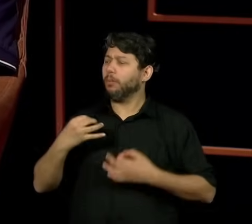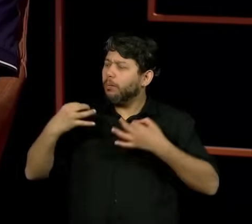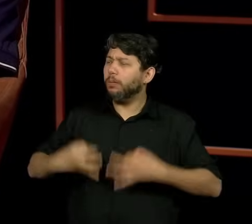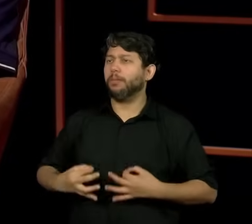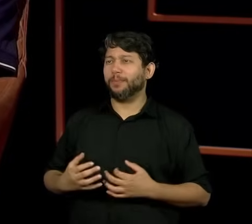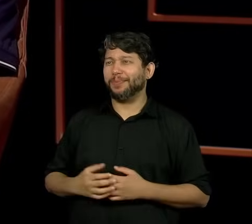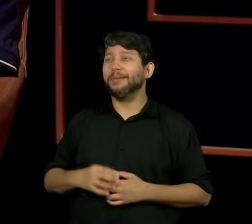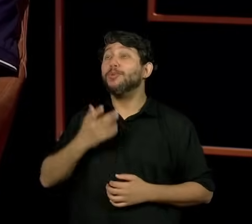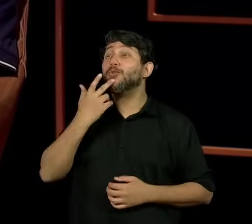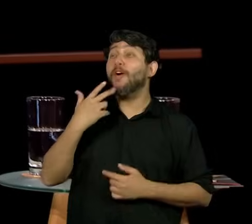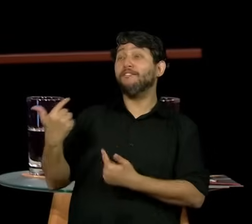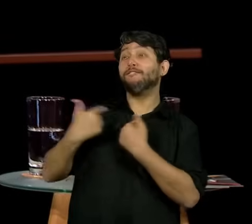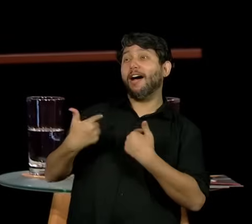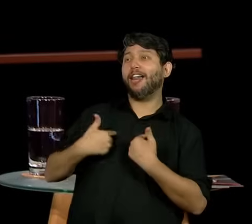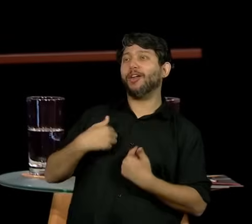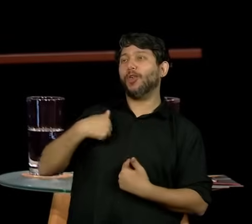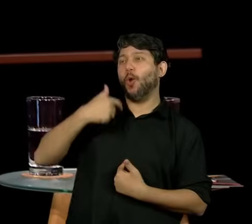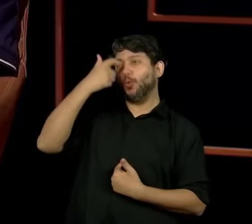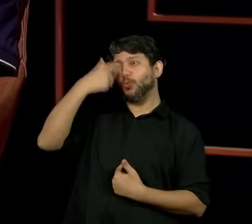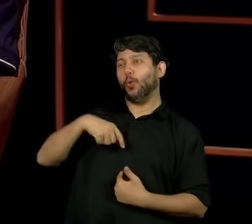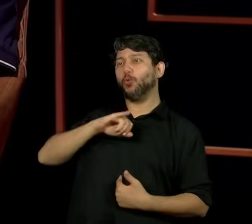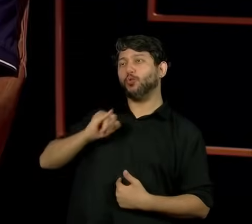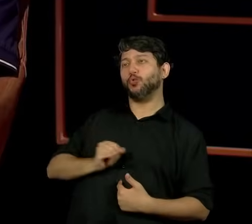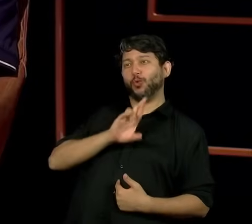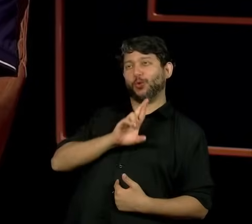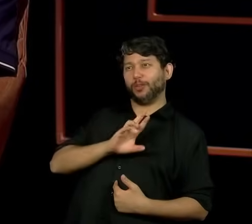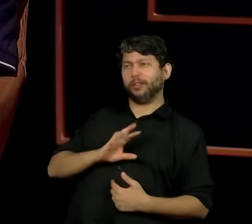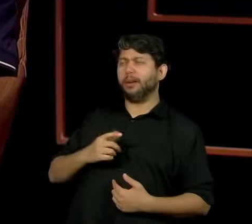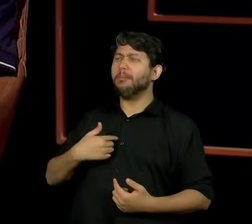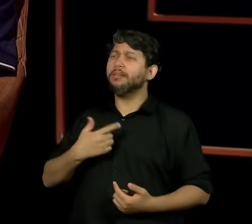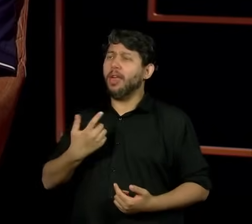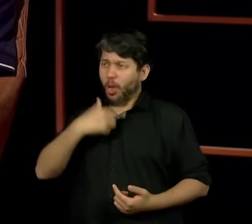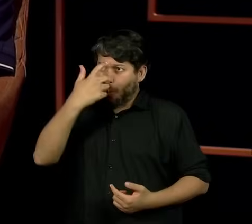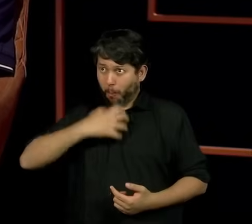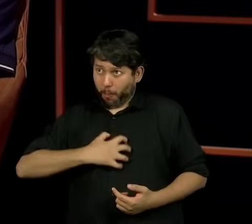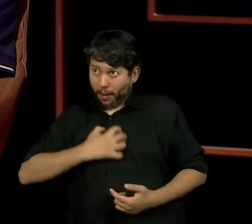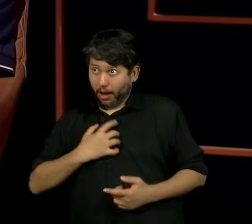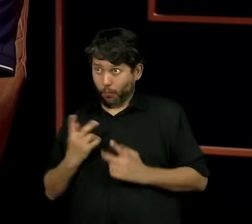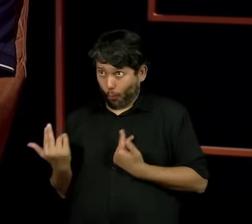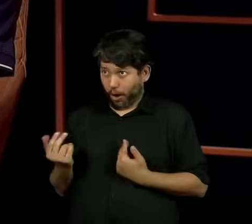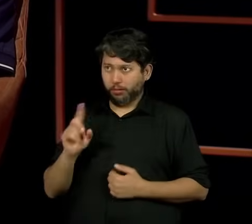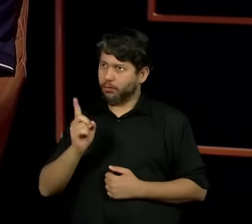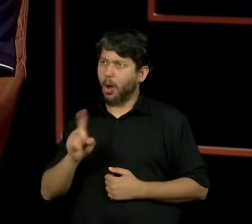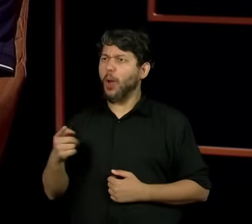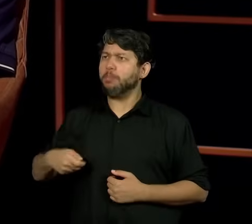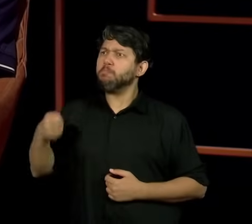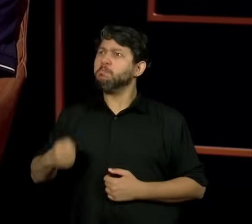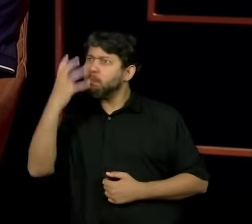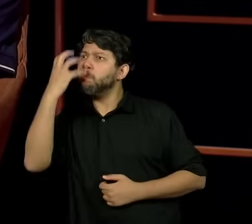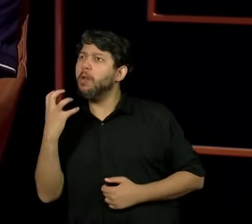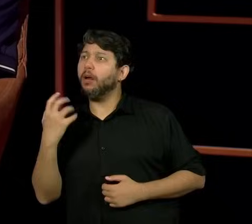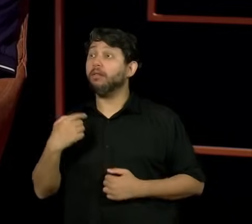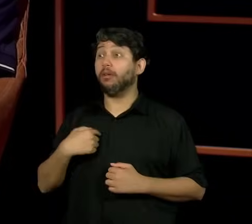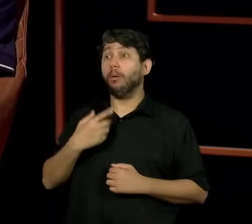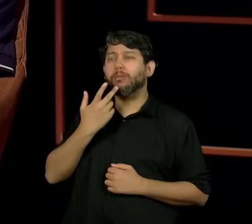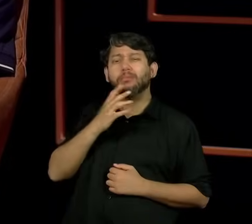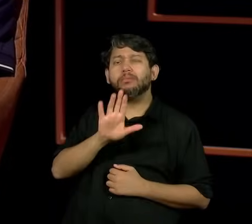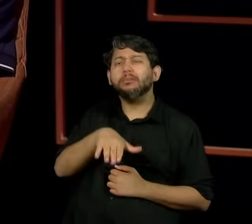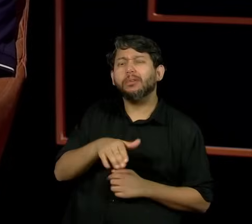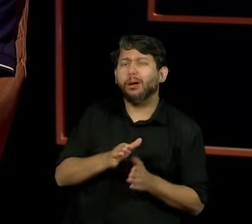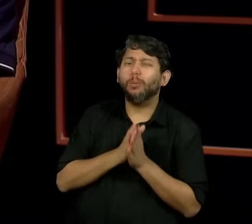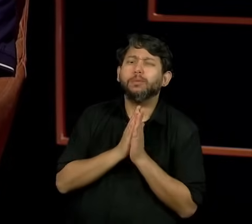Avancini Júnior, porque eu... Não é que eu ficava bravo como ele, mas eu falei assim, gente, pelo amor de Deus, está errado isso, vamos